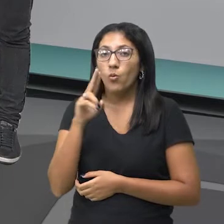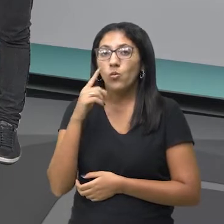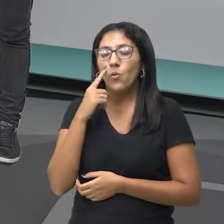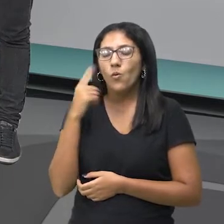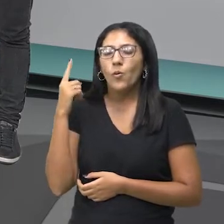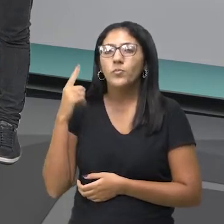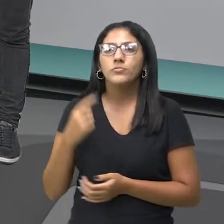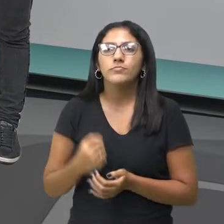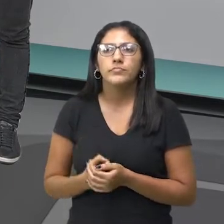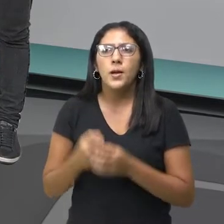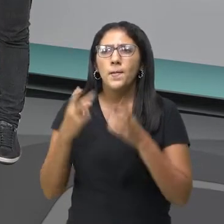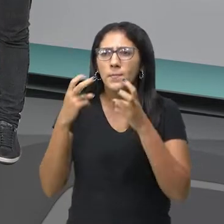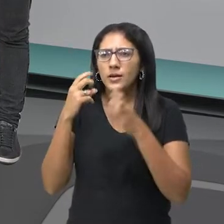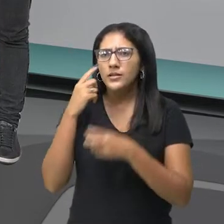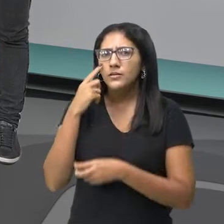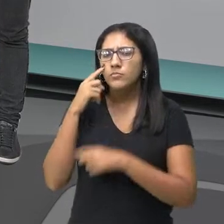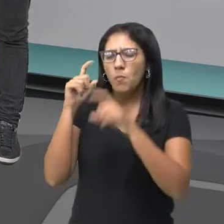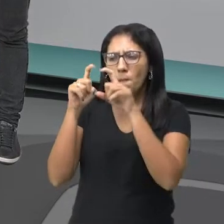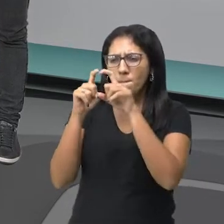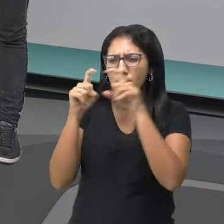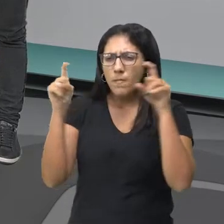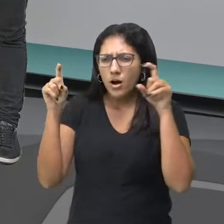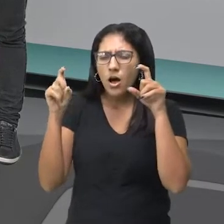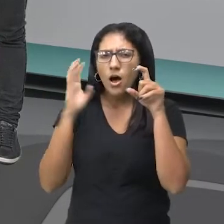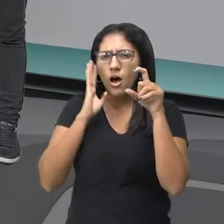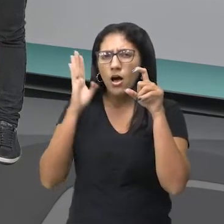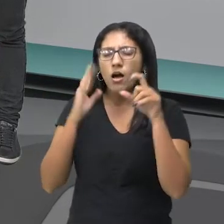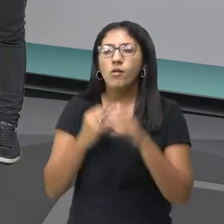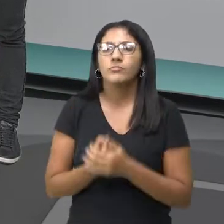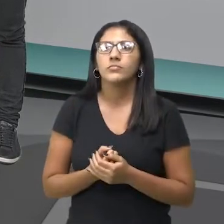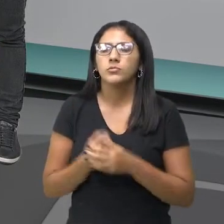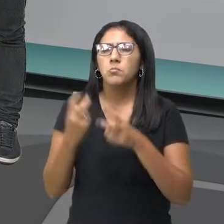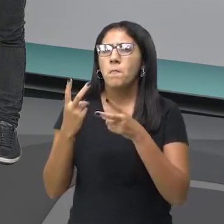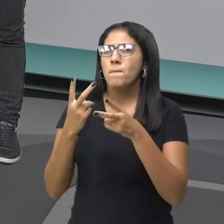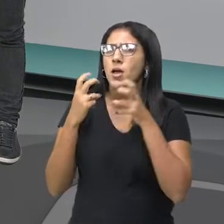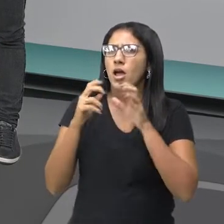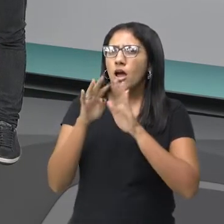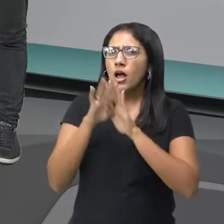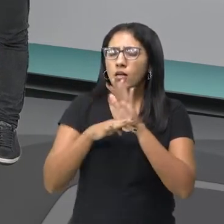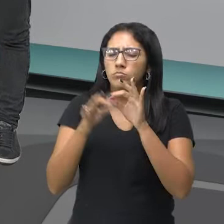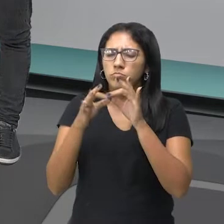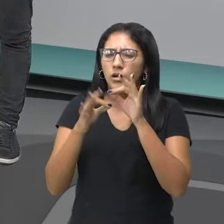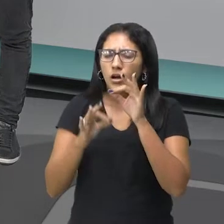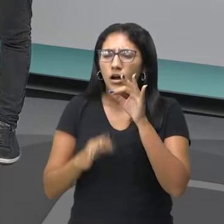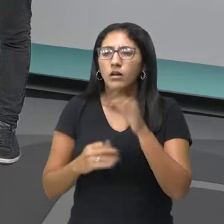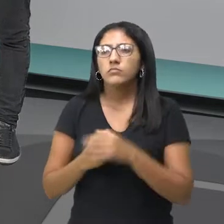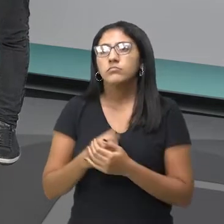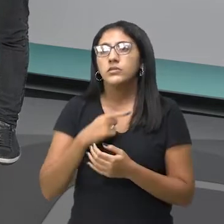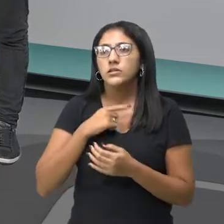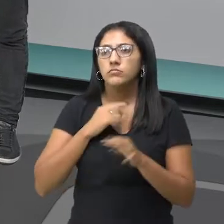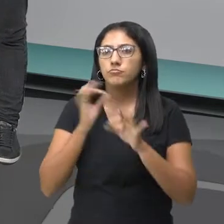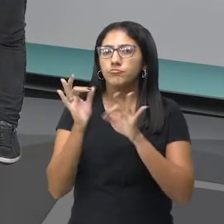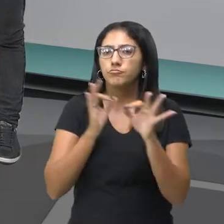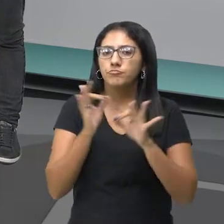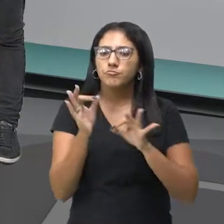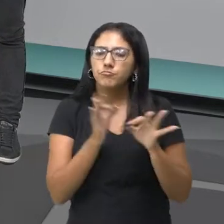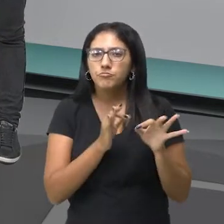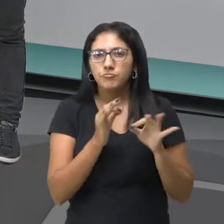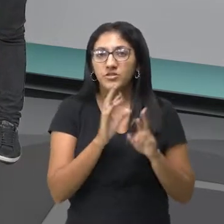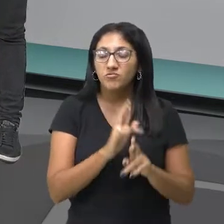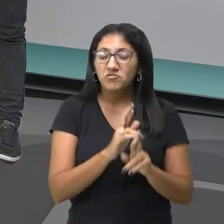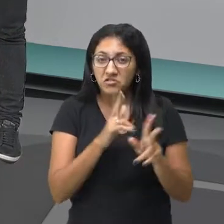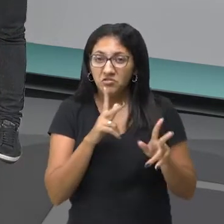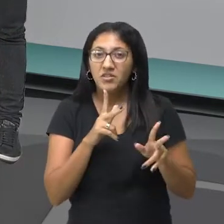tem esse destaque e quando observamos aqui o nosso texto, observem que ele tem uma disposição diferenciada em um